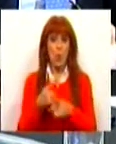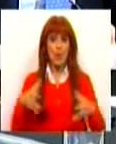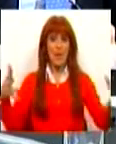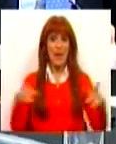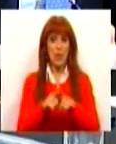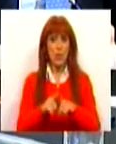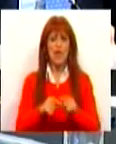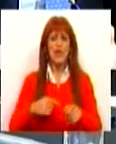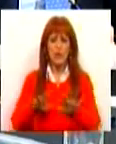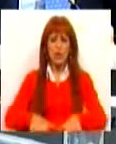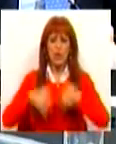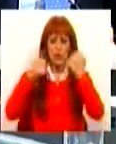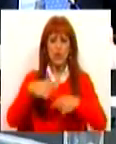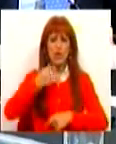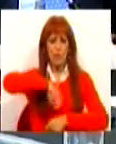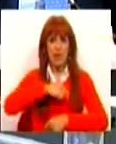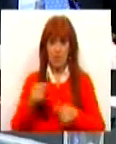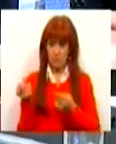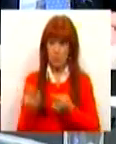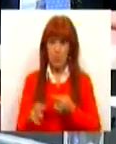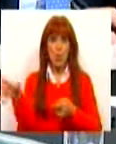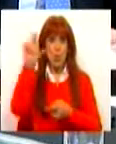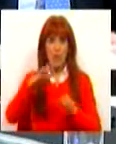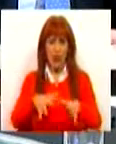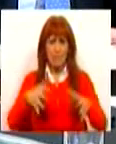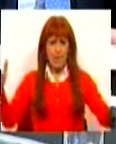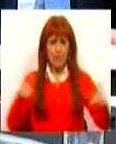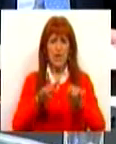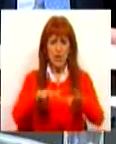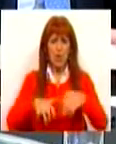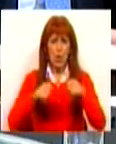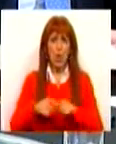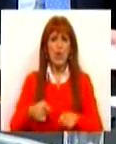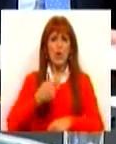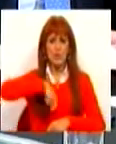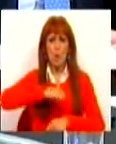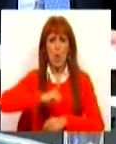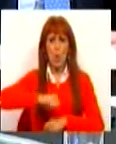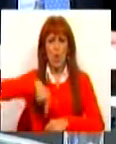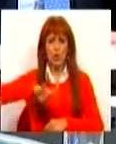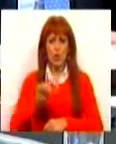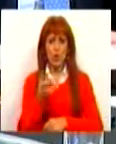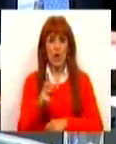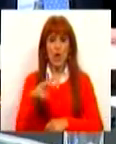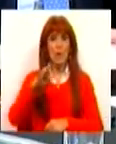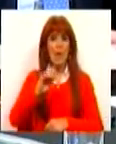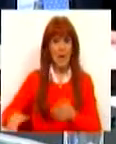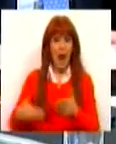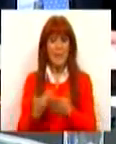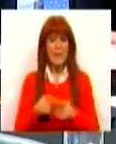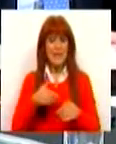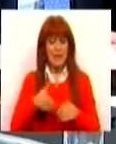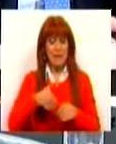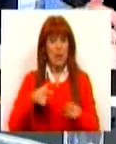maioria nas Cortes Espanholas, isto é um facto novo, há uma maioria nas Cortes Espanholas contra o nuclear. O PS apresentará ainda